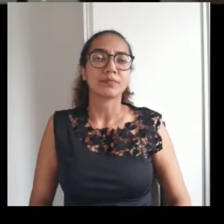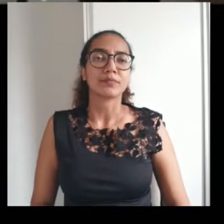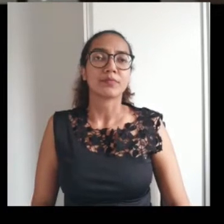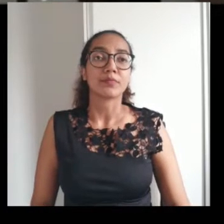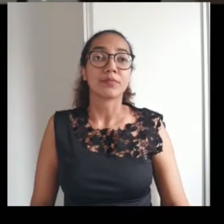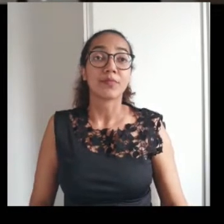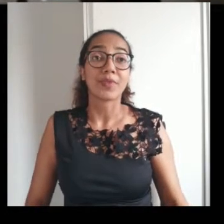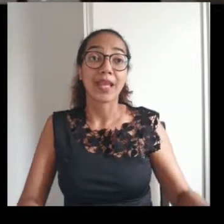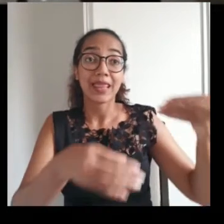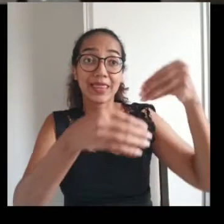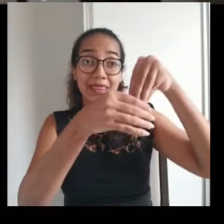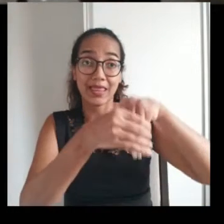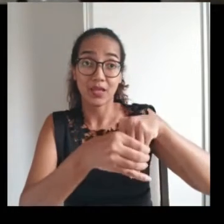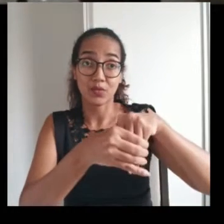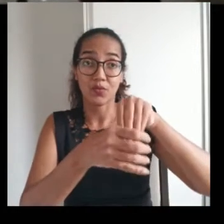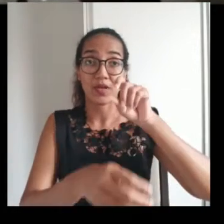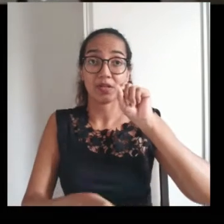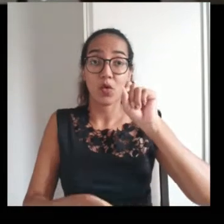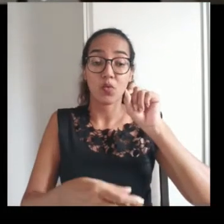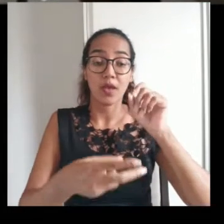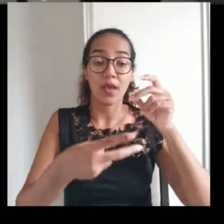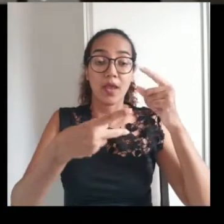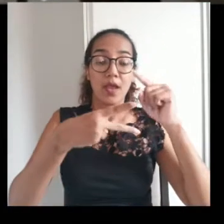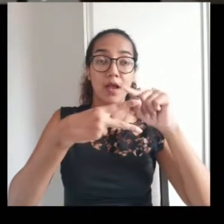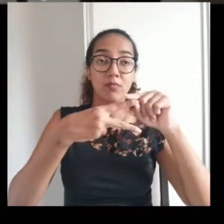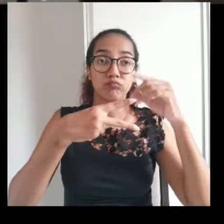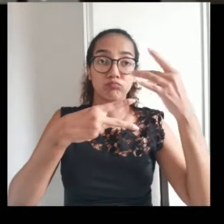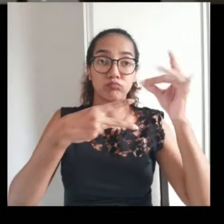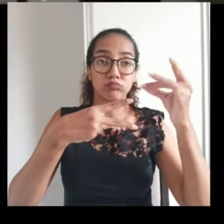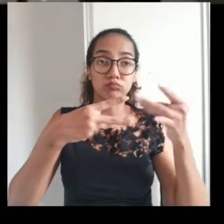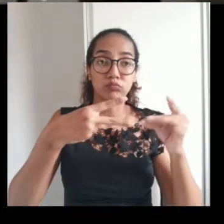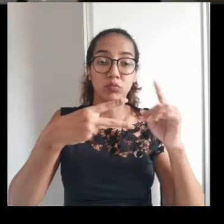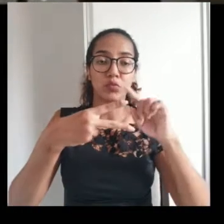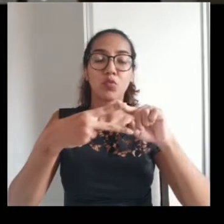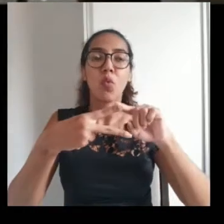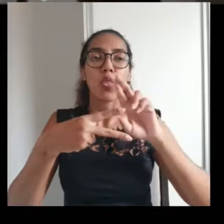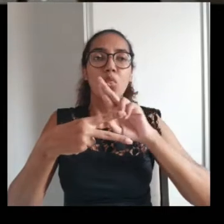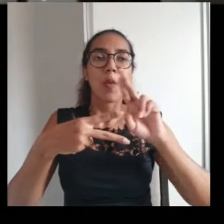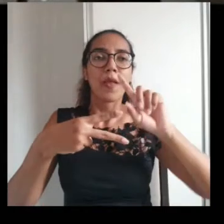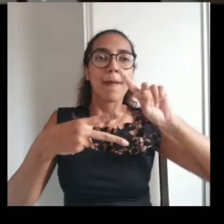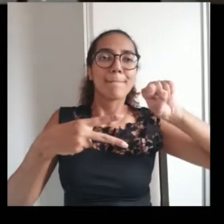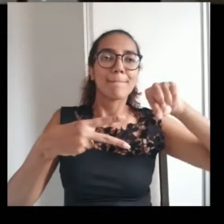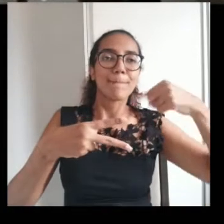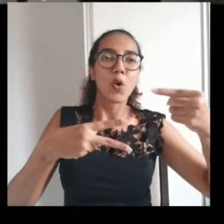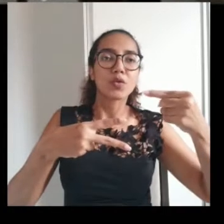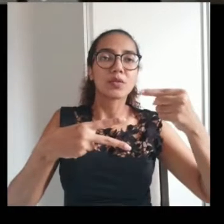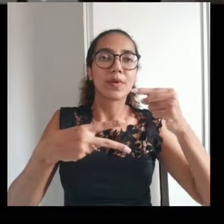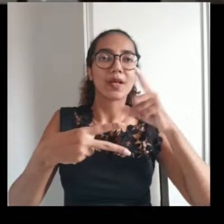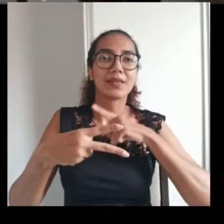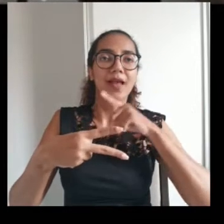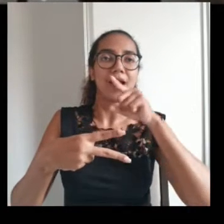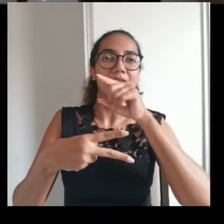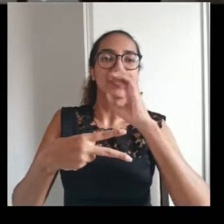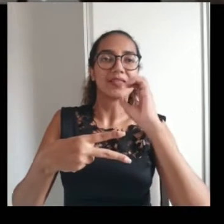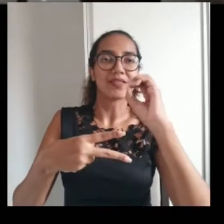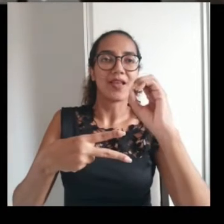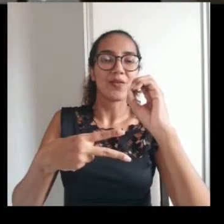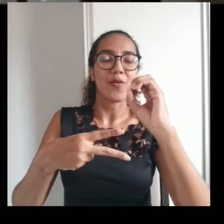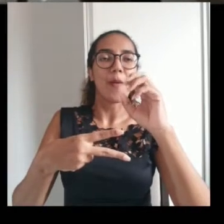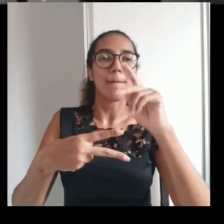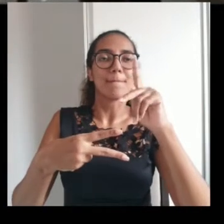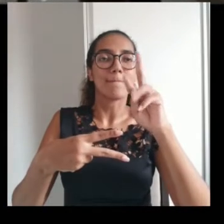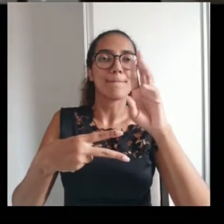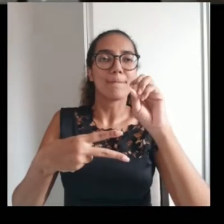Dentro dele, ele vai ter dois atributos, né? Um chamado próxima, que está aqui, 0, ou seja, ele